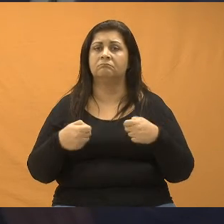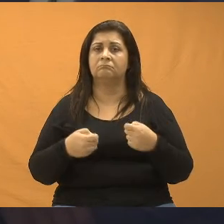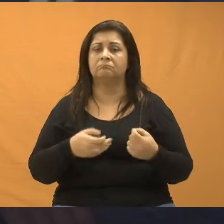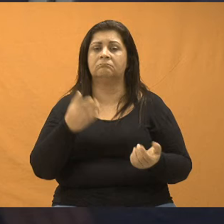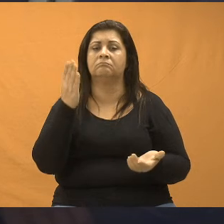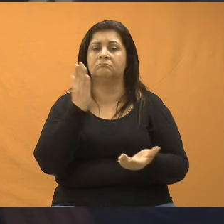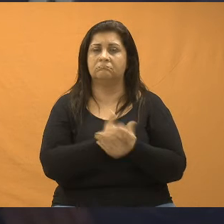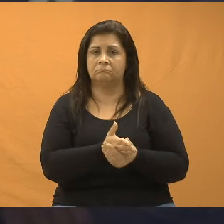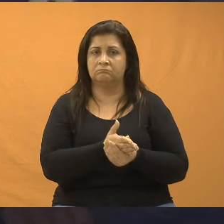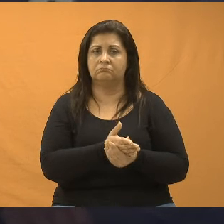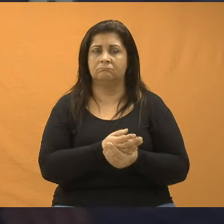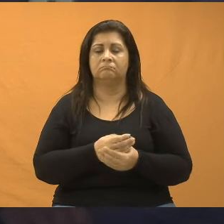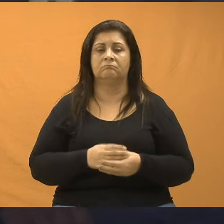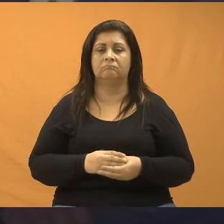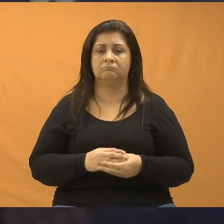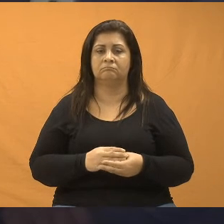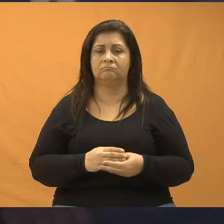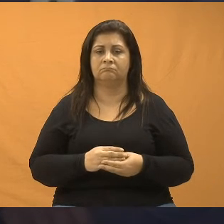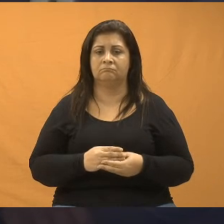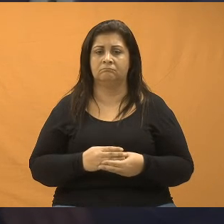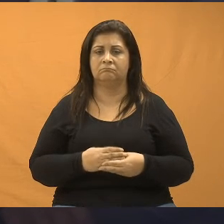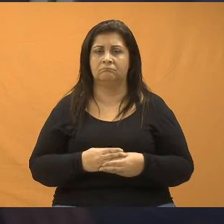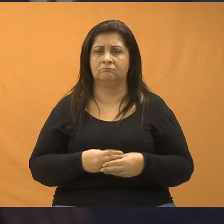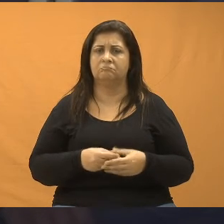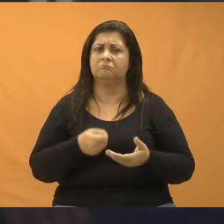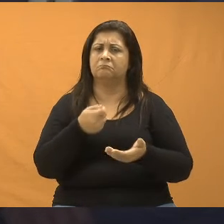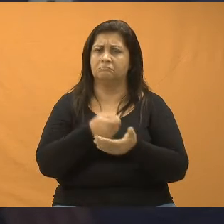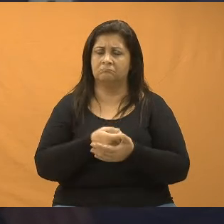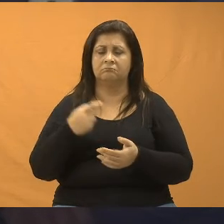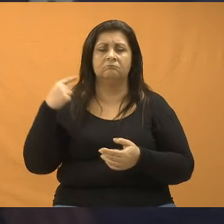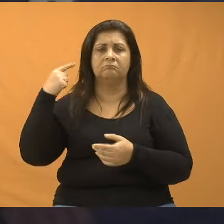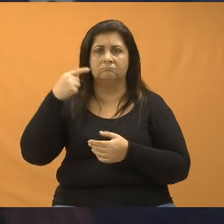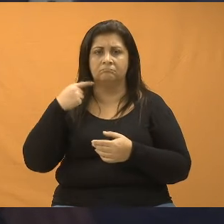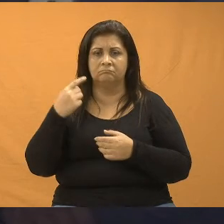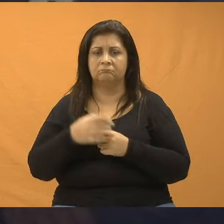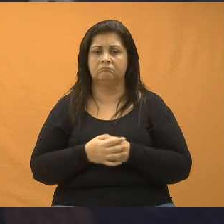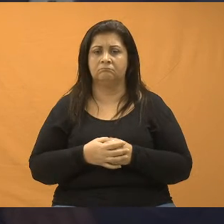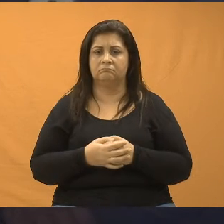justiça, paguei as custas todas lá ainda,